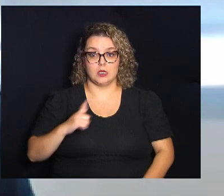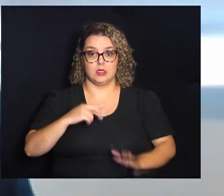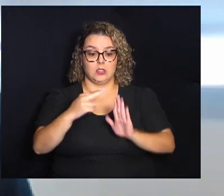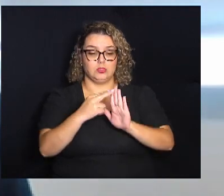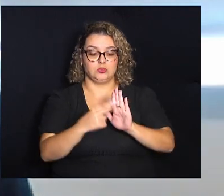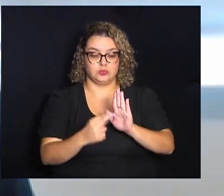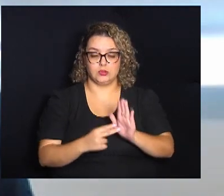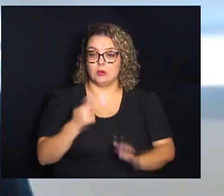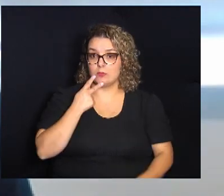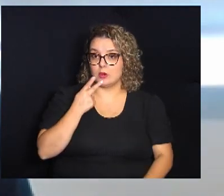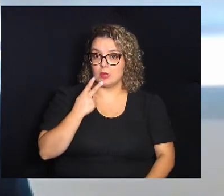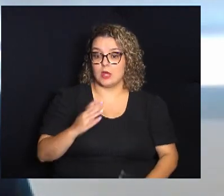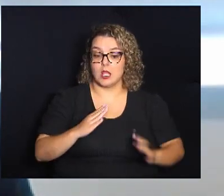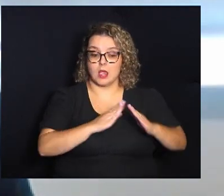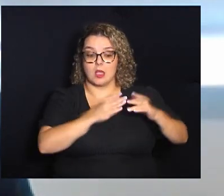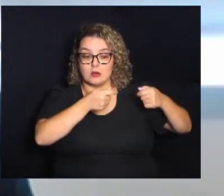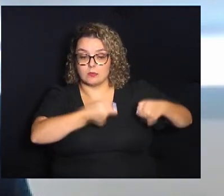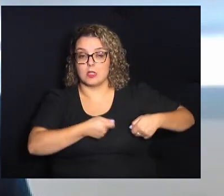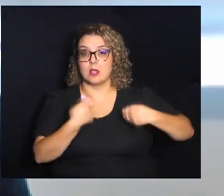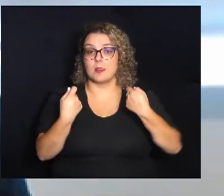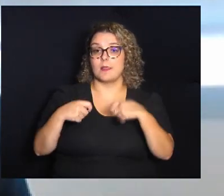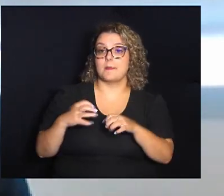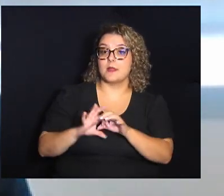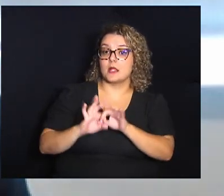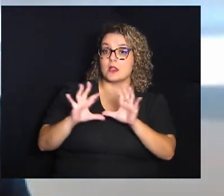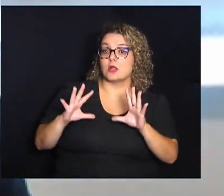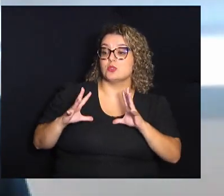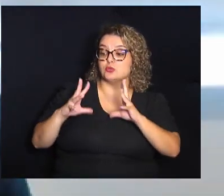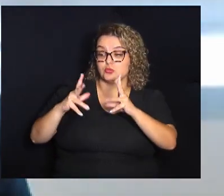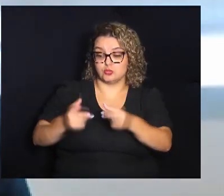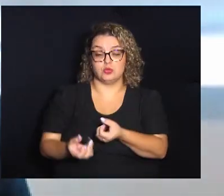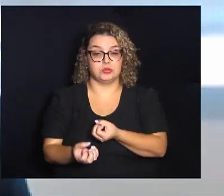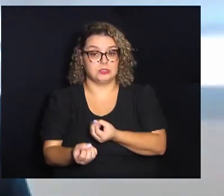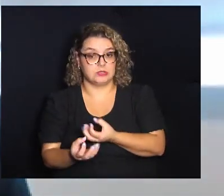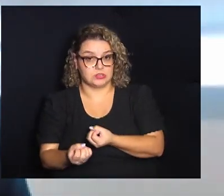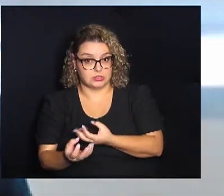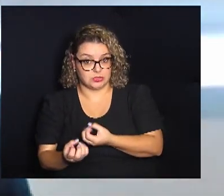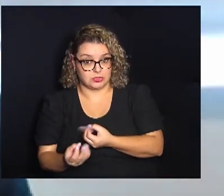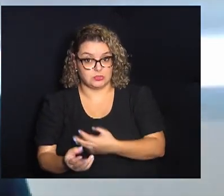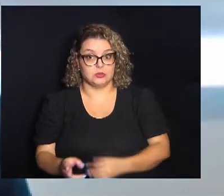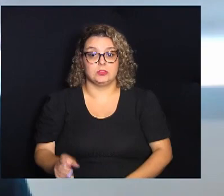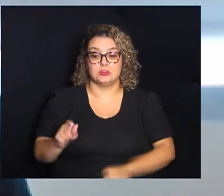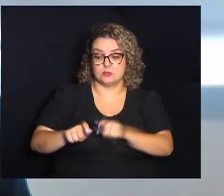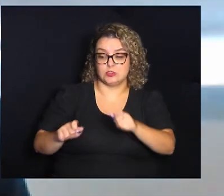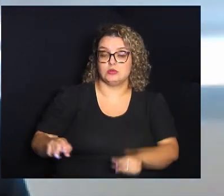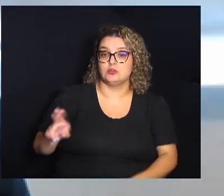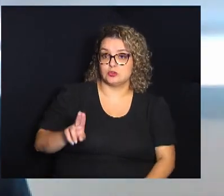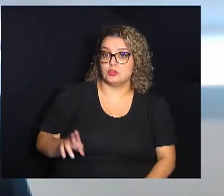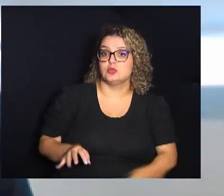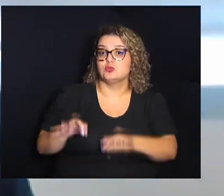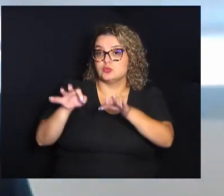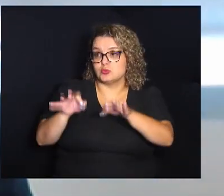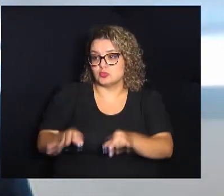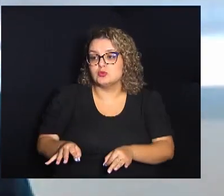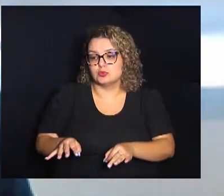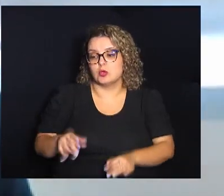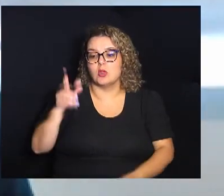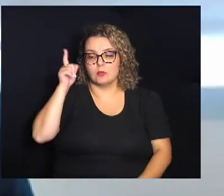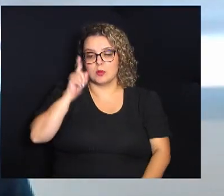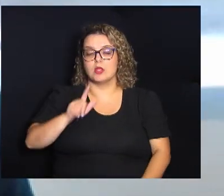falam que as casas de aposta precisarão disponibilizar todos os dados dos usuários, justamente para que elas